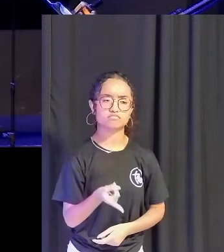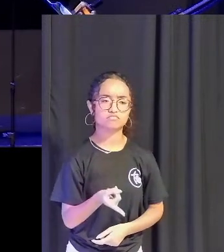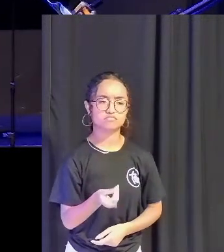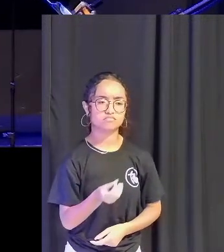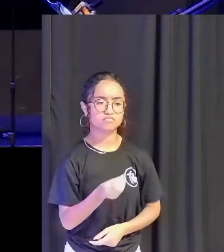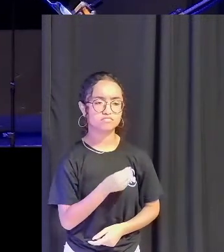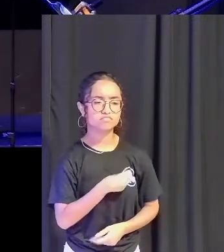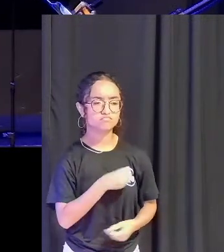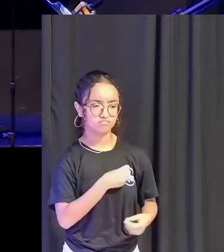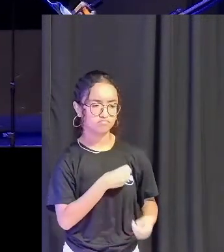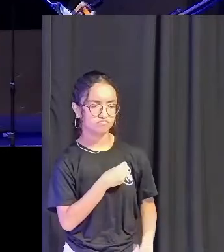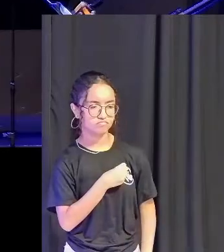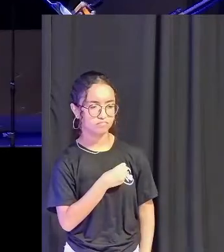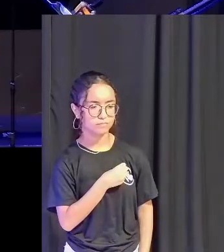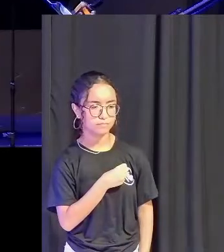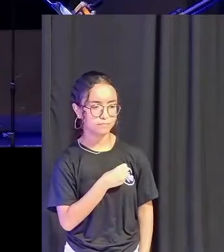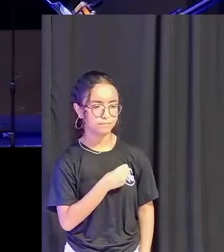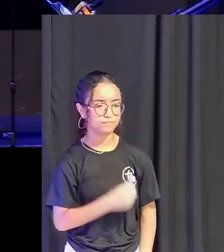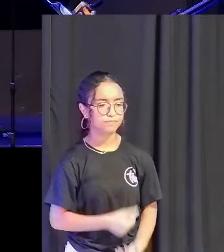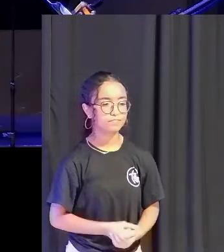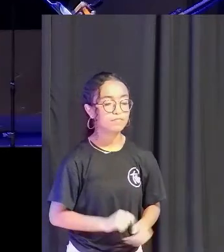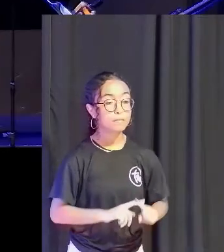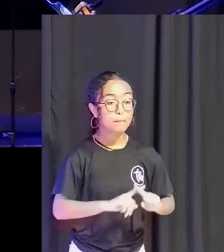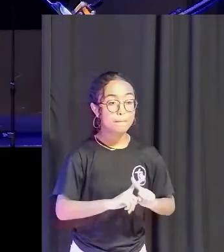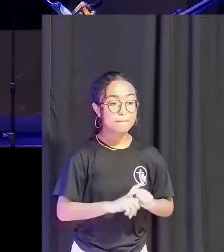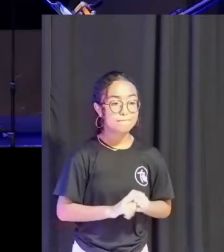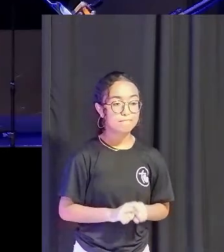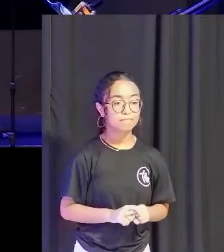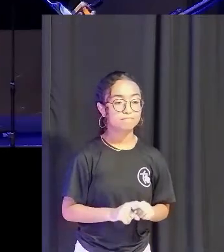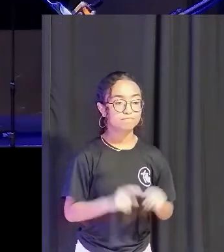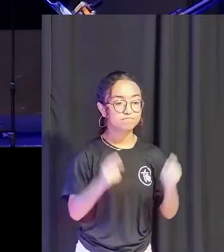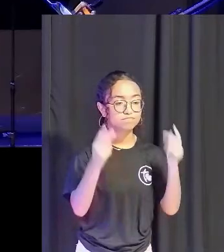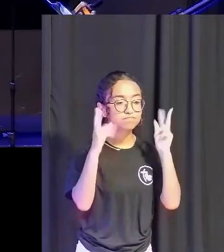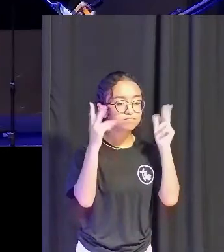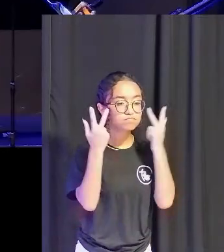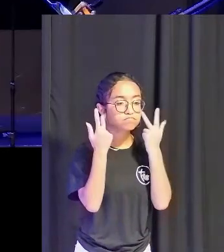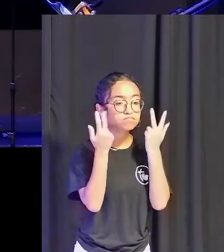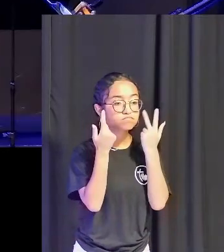tentado, mas a Bíblia diz que a tentação é comum para todos os homens.